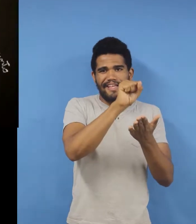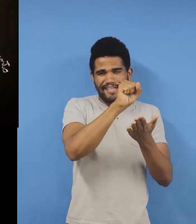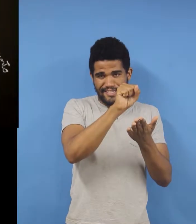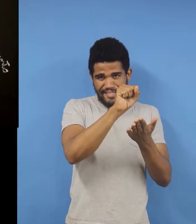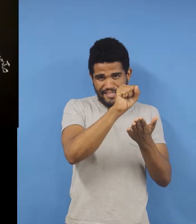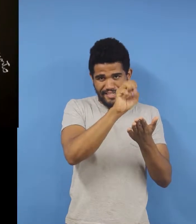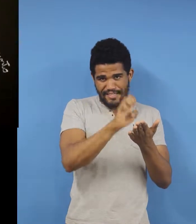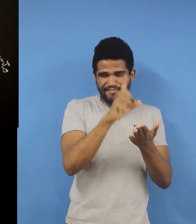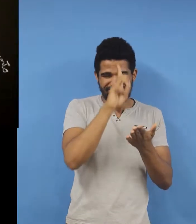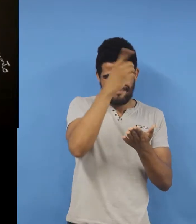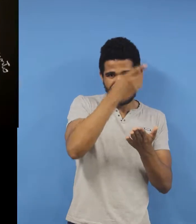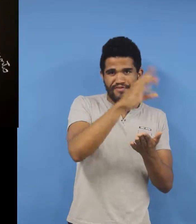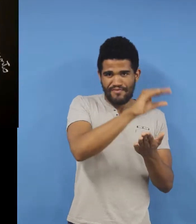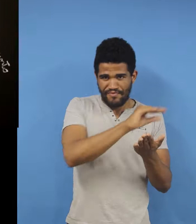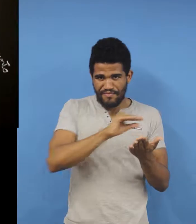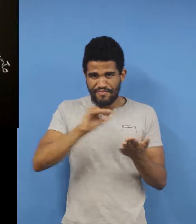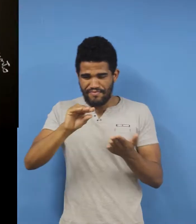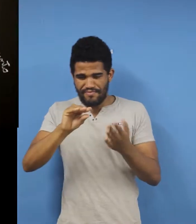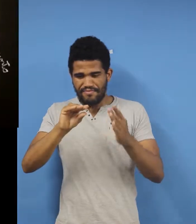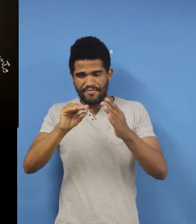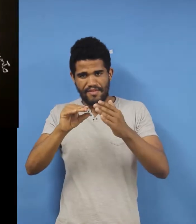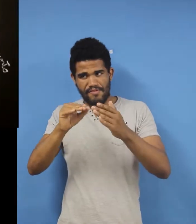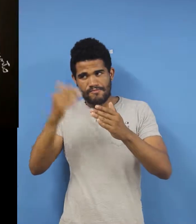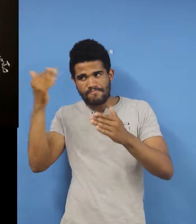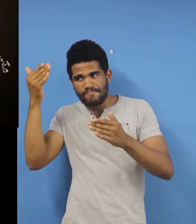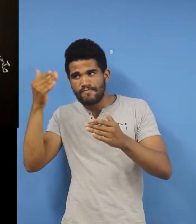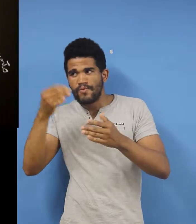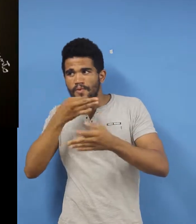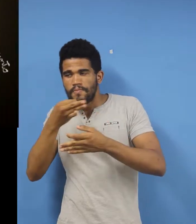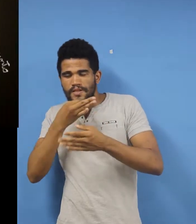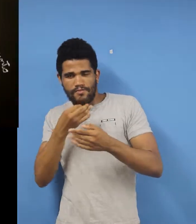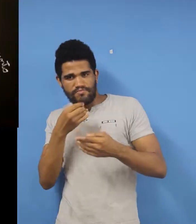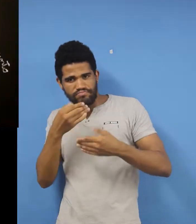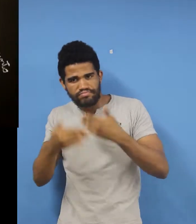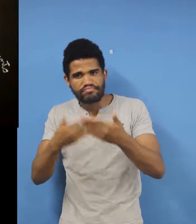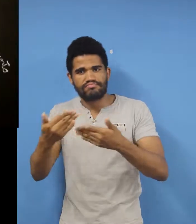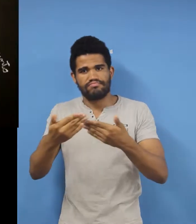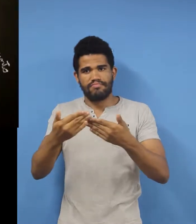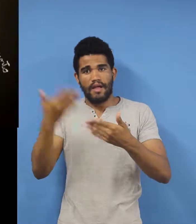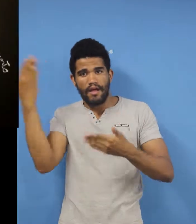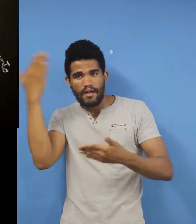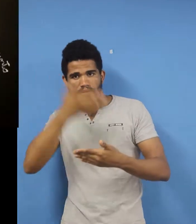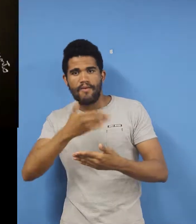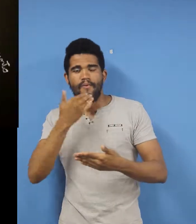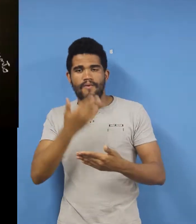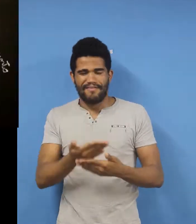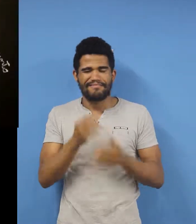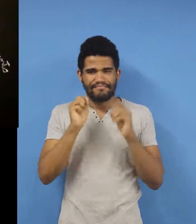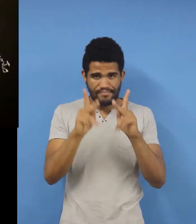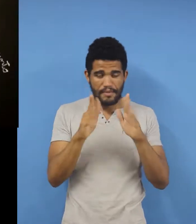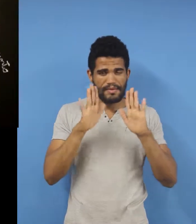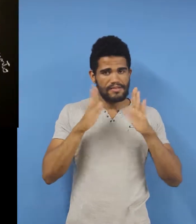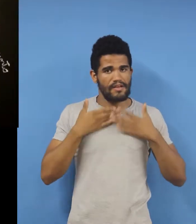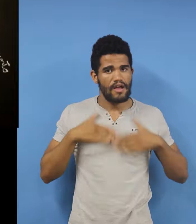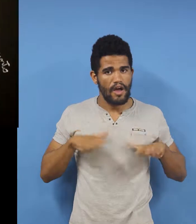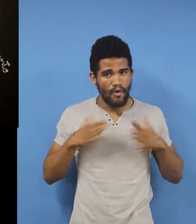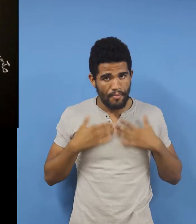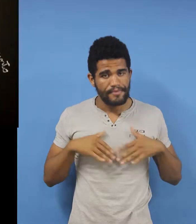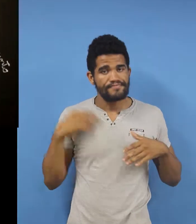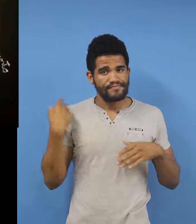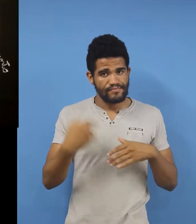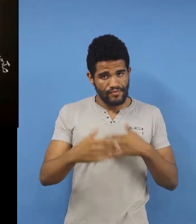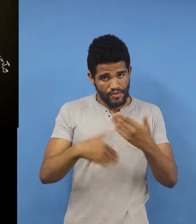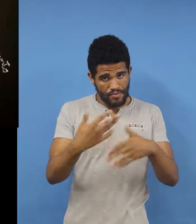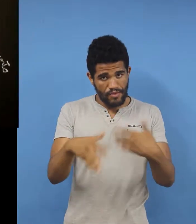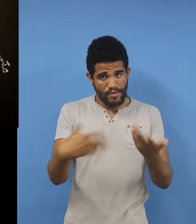que você escolheu lá na tese e mostrar o seu ponto de vista. Calma, tá confuso, professora. Calma que na prática